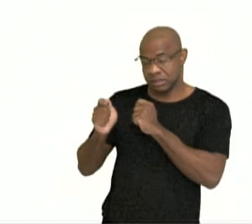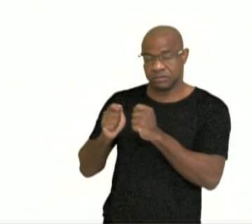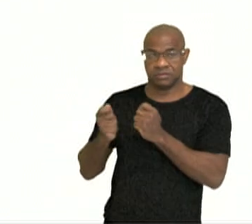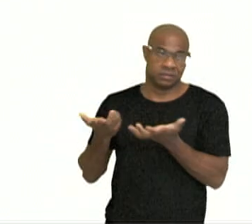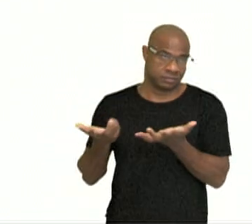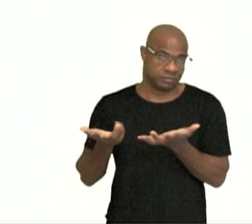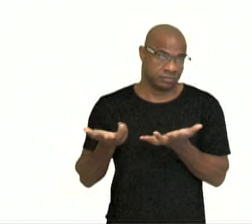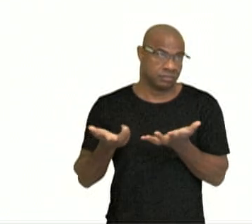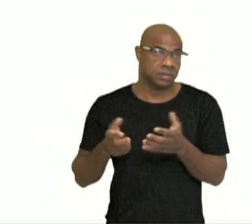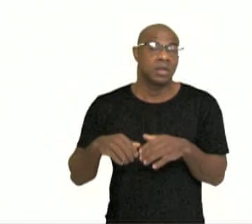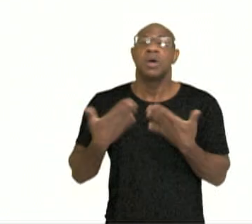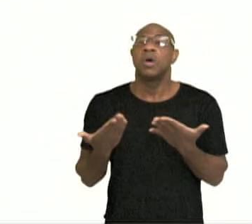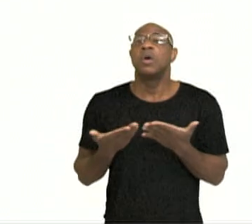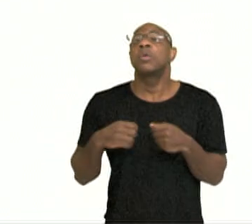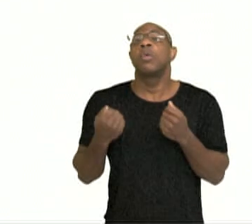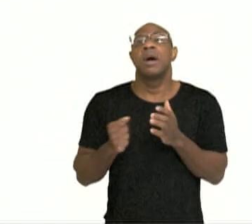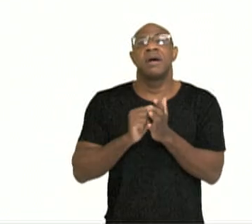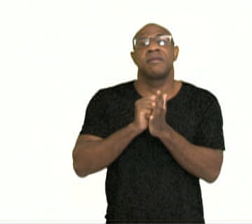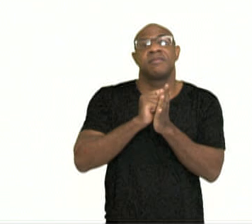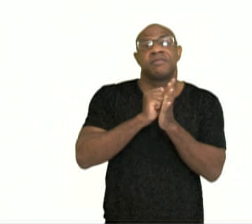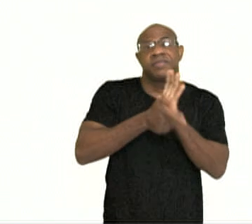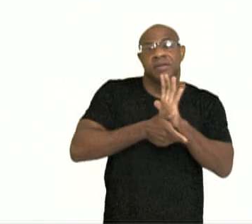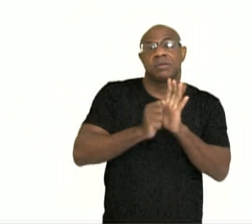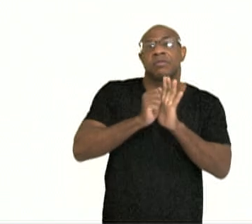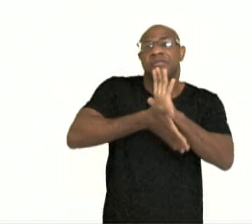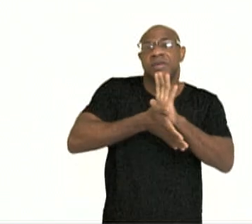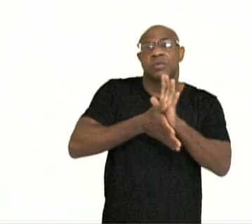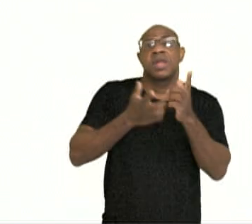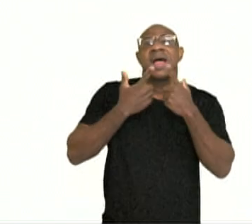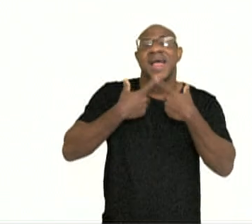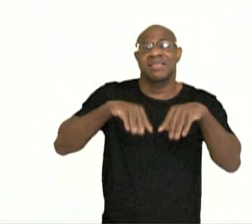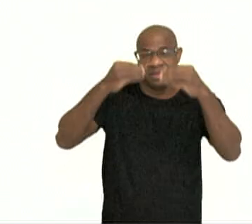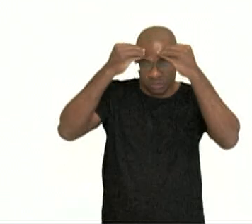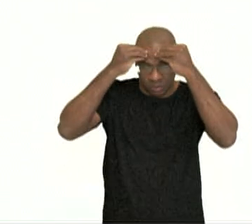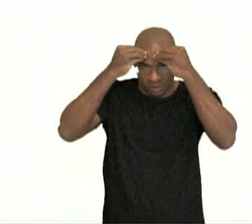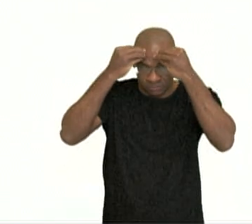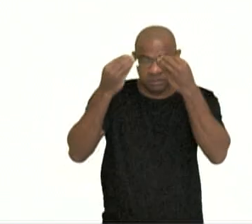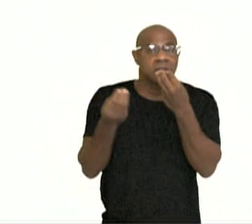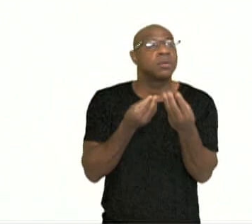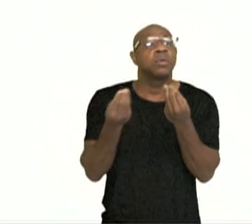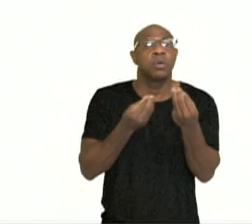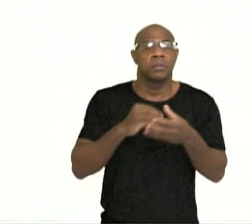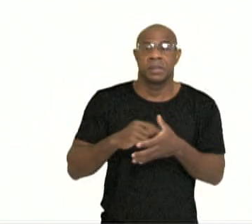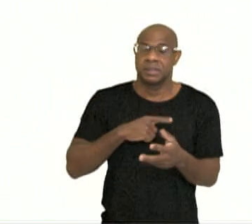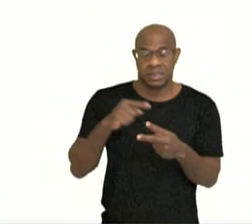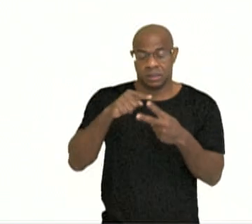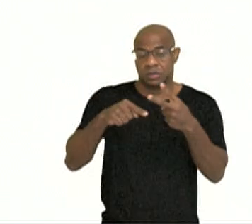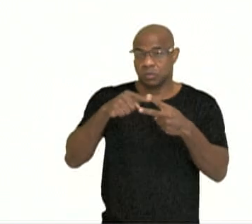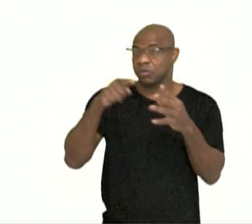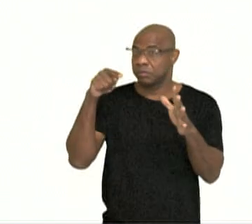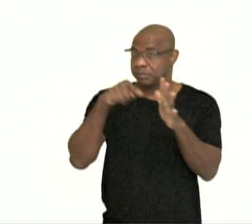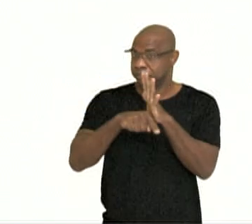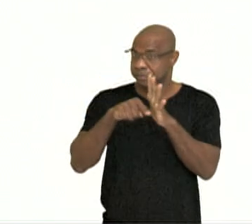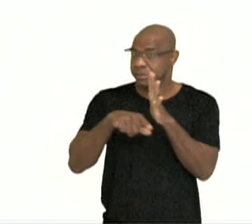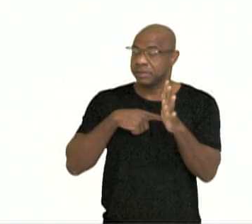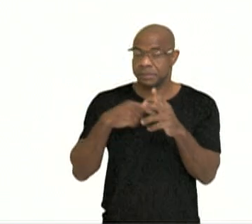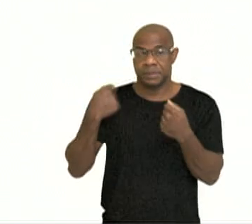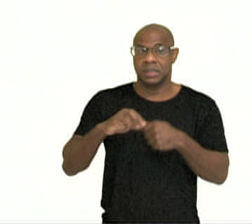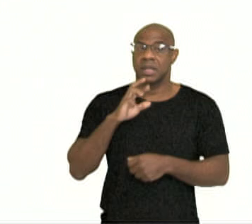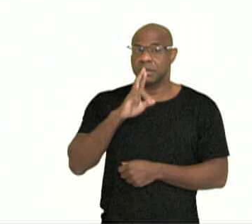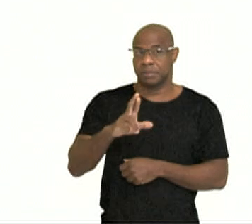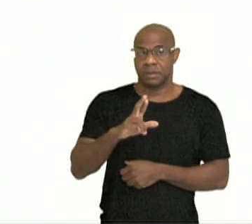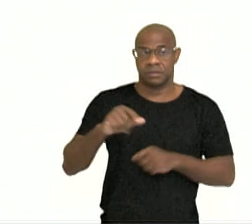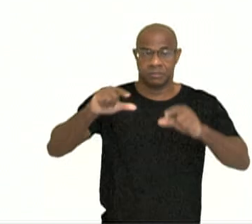Qual é a figura de linguagem que ela utilizou aqui, né? Observe então que nós temos duas perguntas que devem ser respondidas através